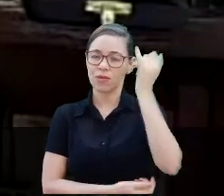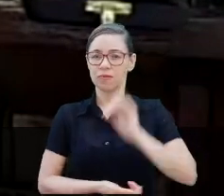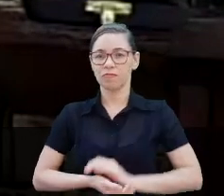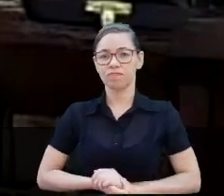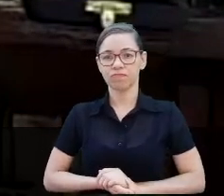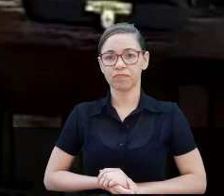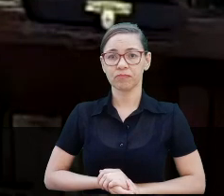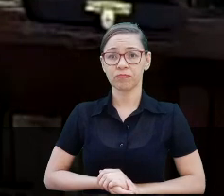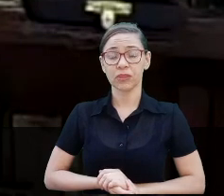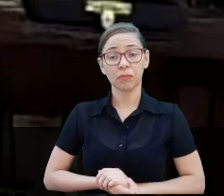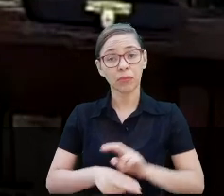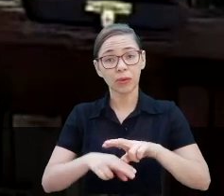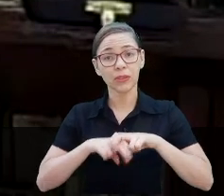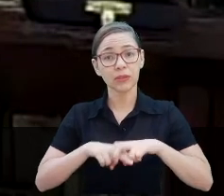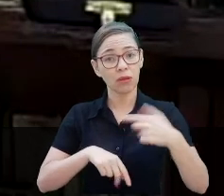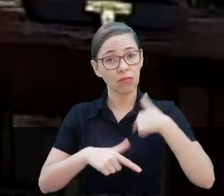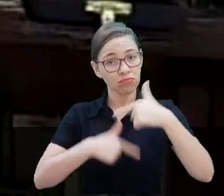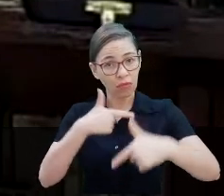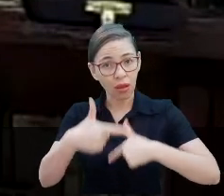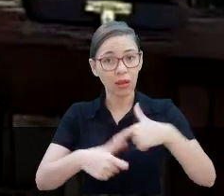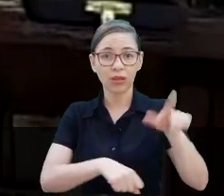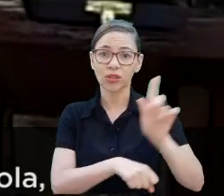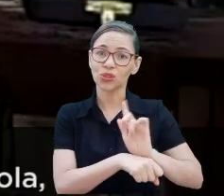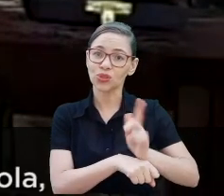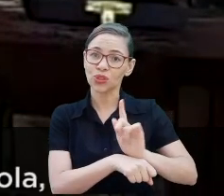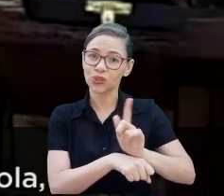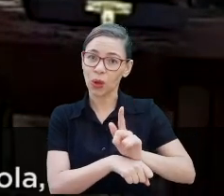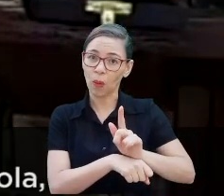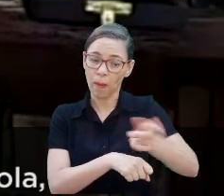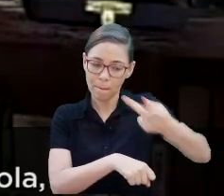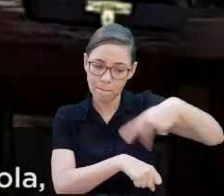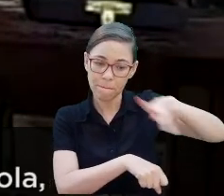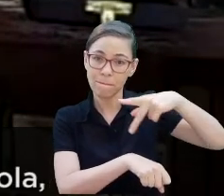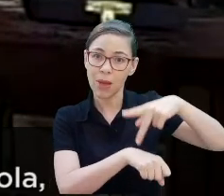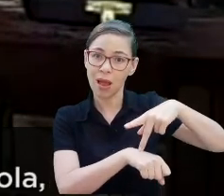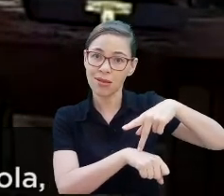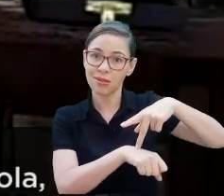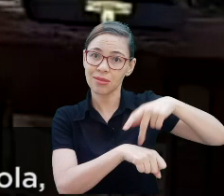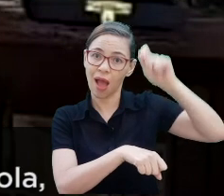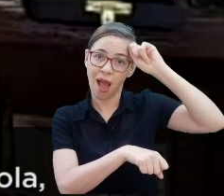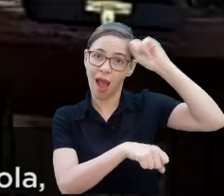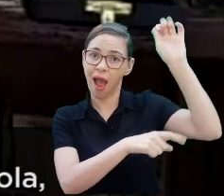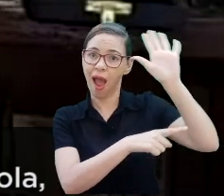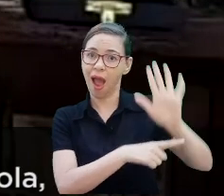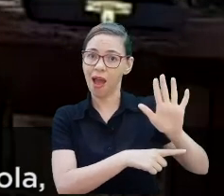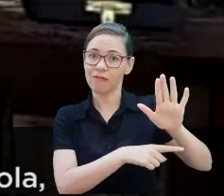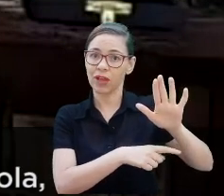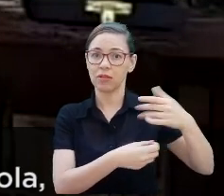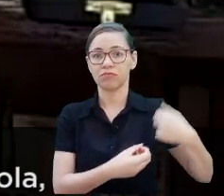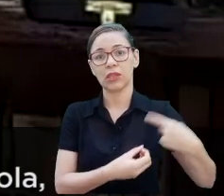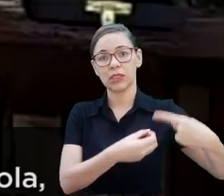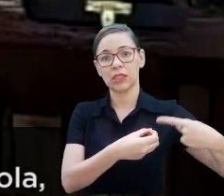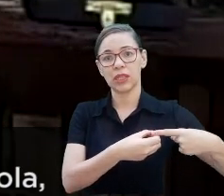psicóloga, eu trabalho principalmente no campo da gestão. Posteriormente, eu desenvolvi um trabalho junto com colegas